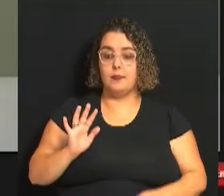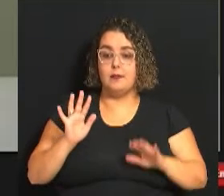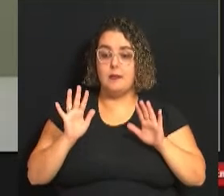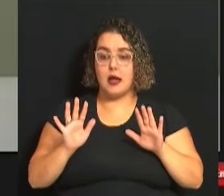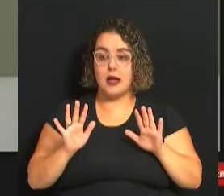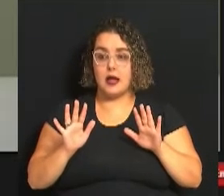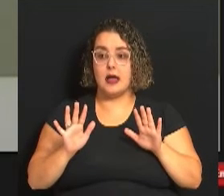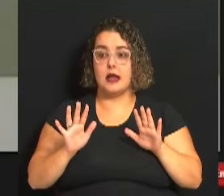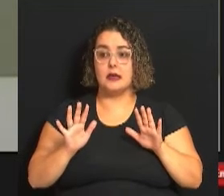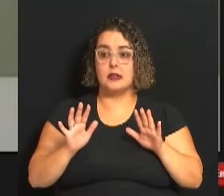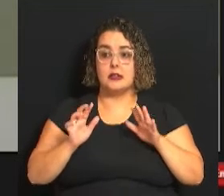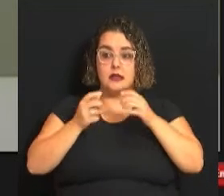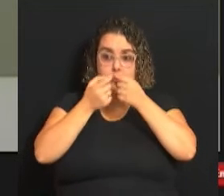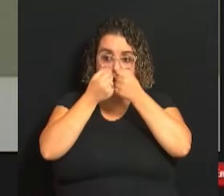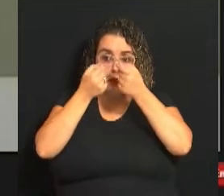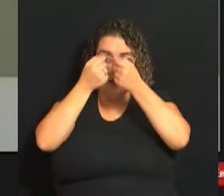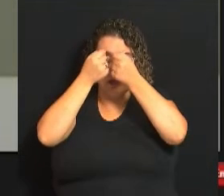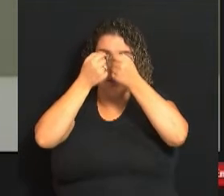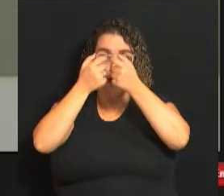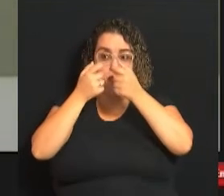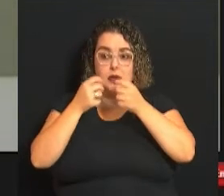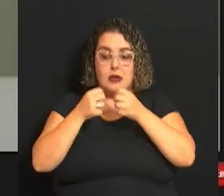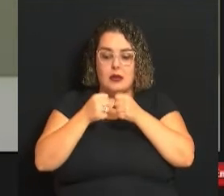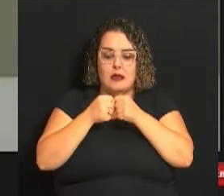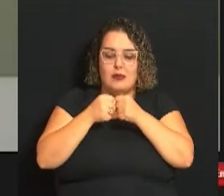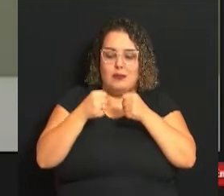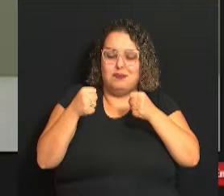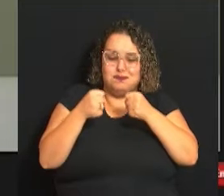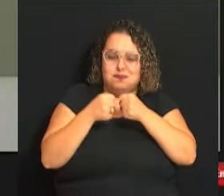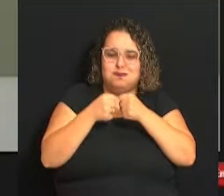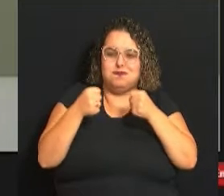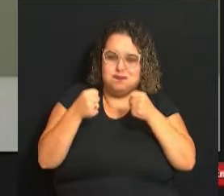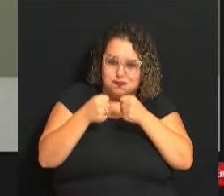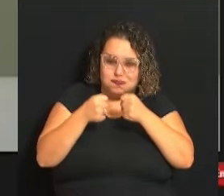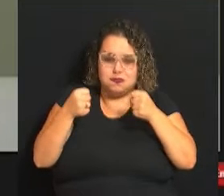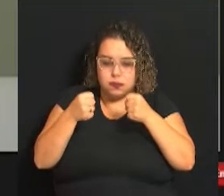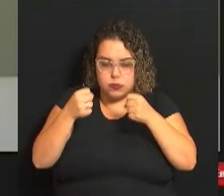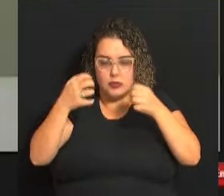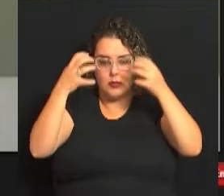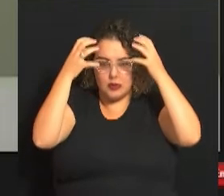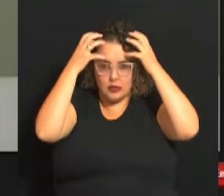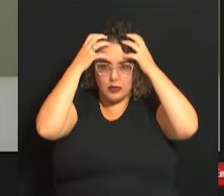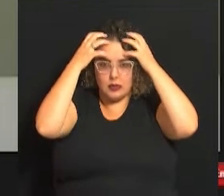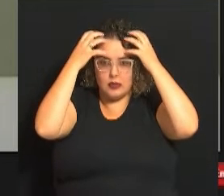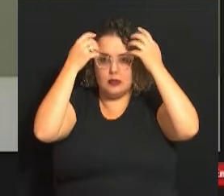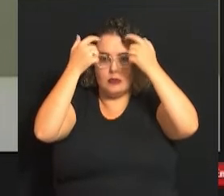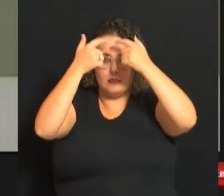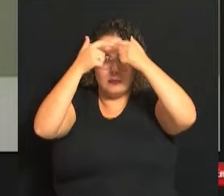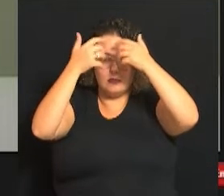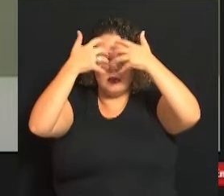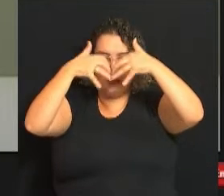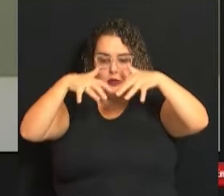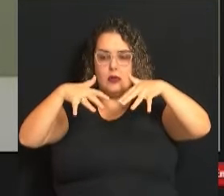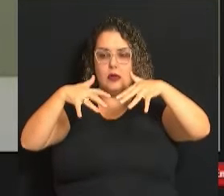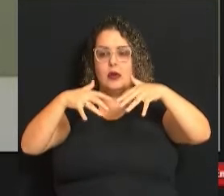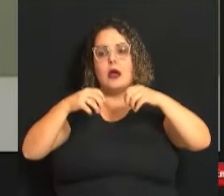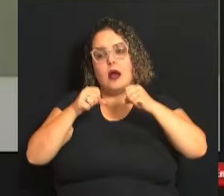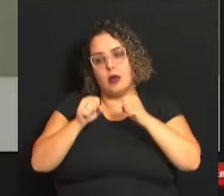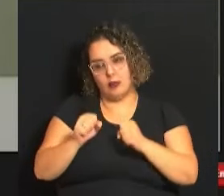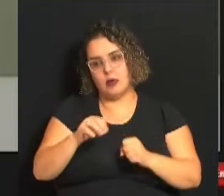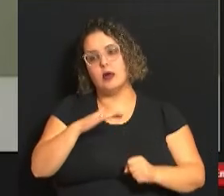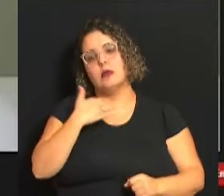são tumores que comprimem as regiões cerebrais mais importantes, pode levar à morte do